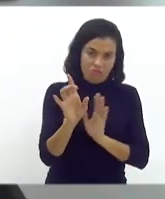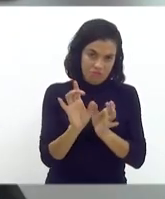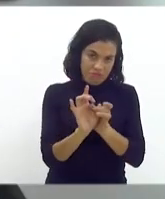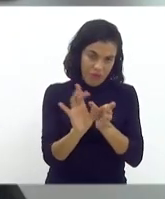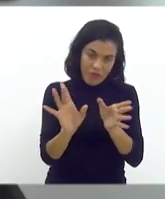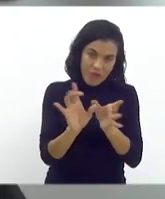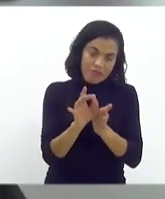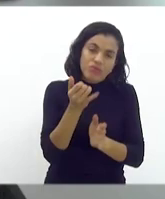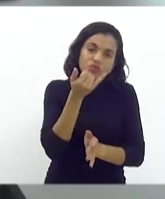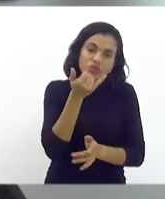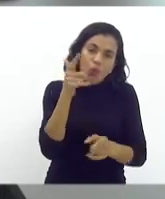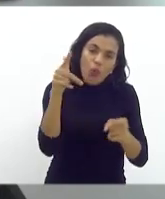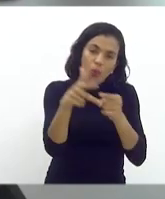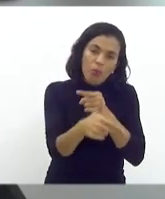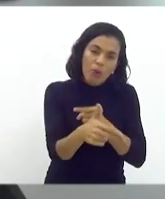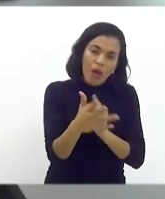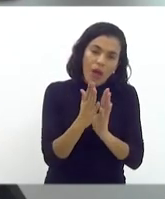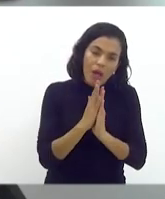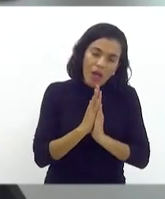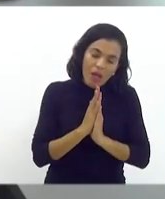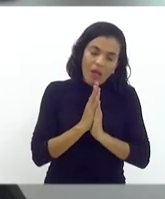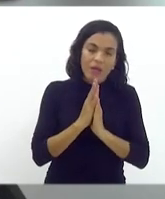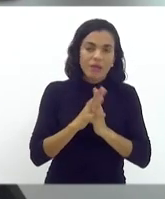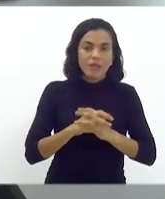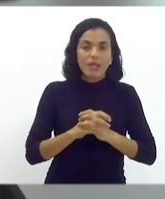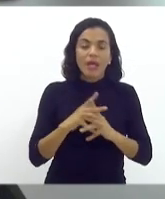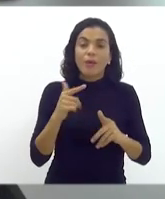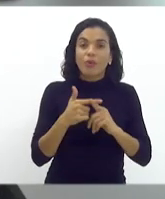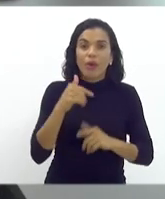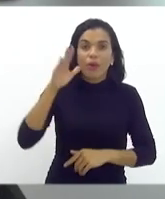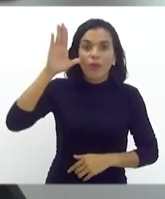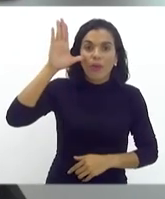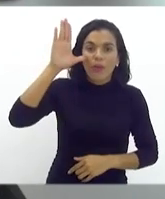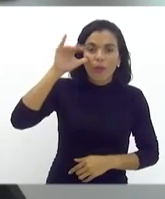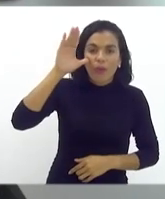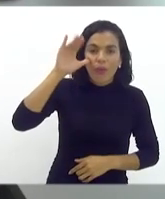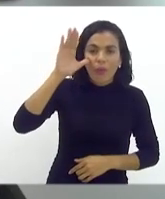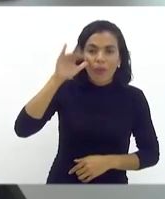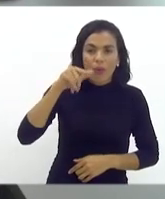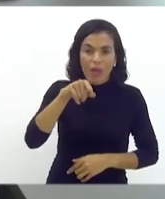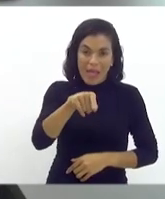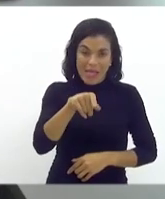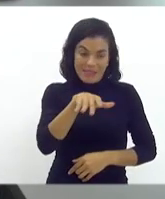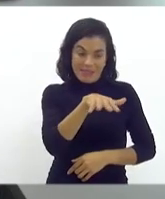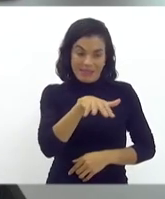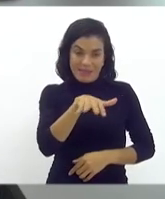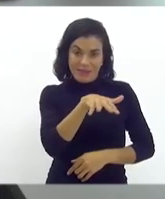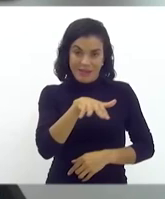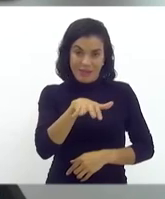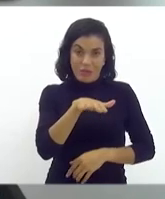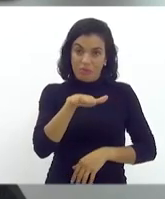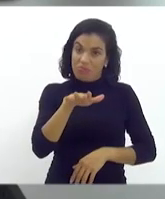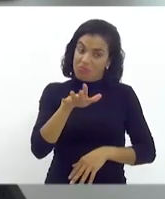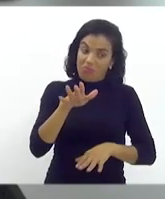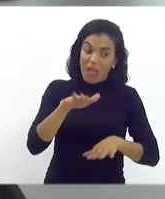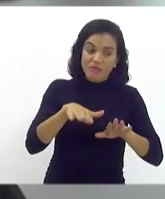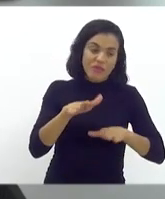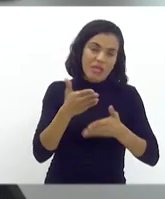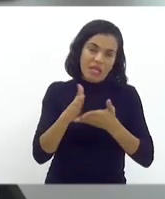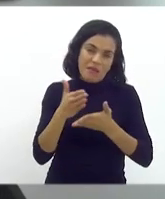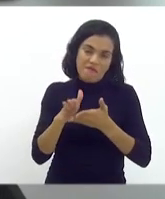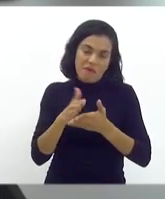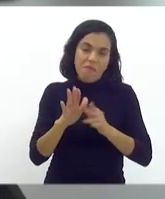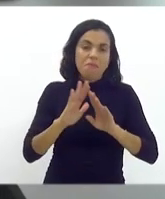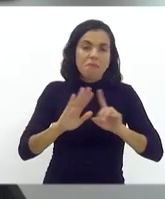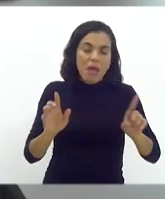desculpa é fiquei muito curioso para saber esse caso e de repente não tem nada a ver com